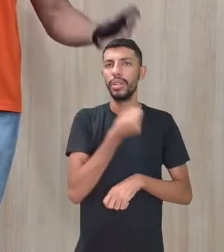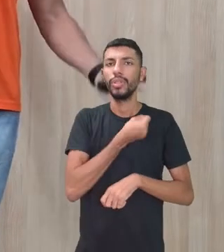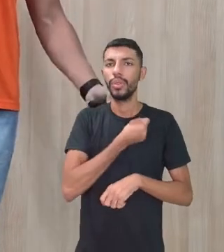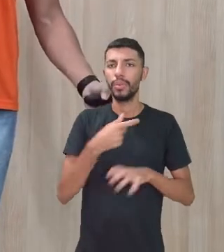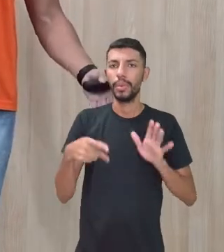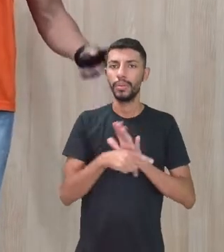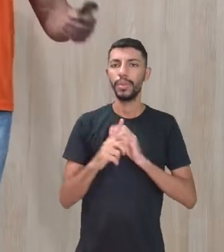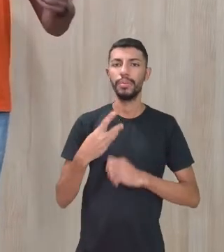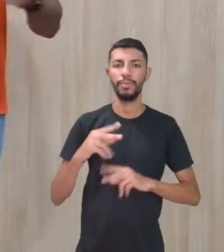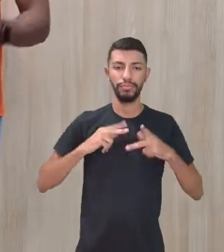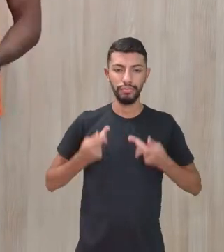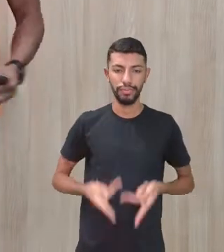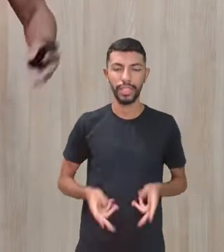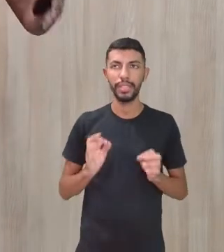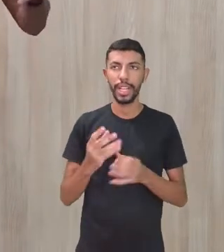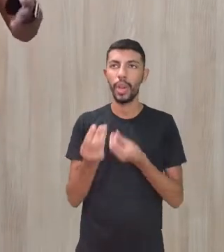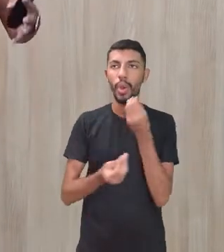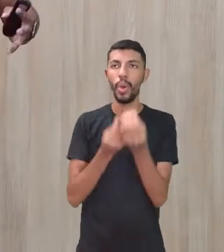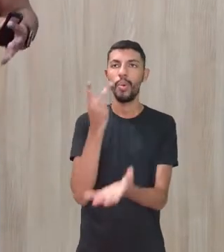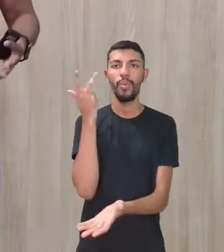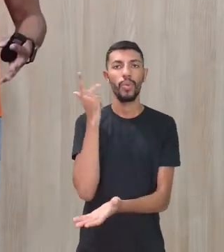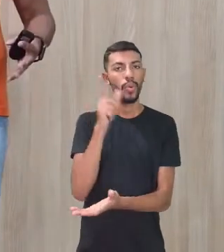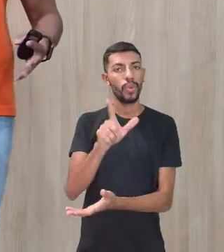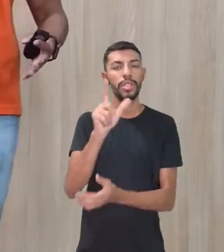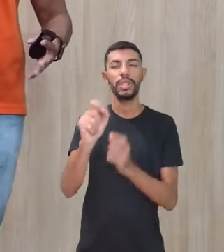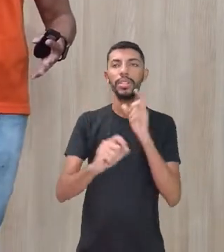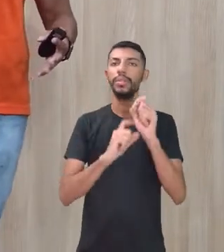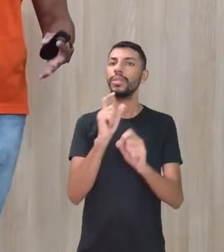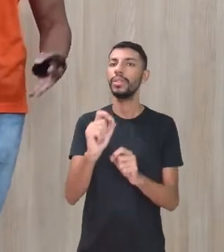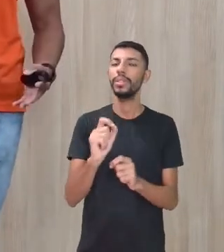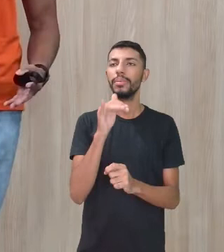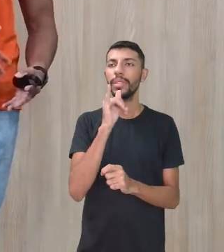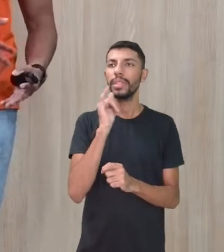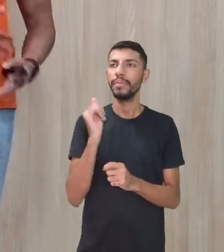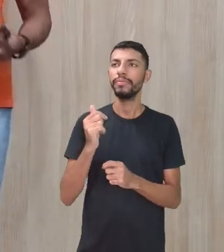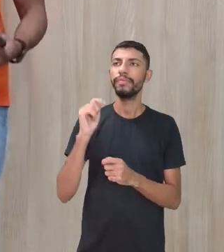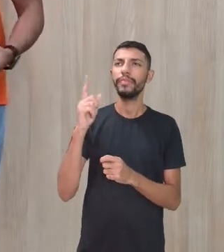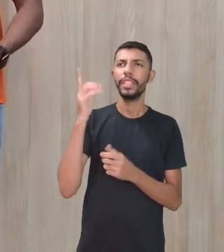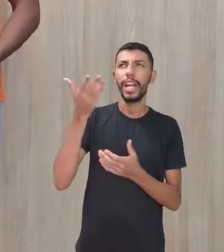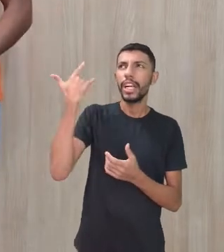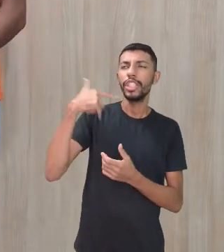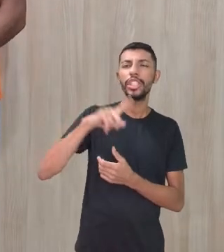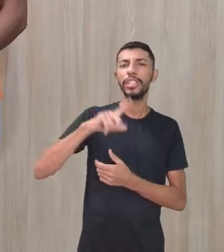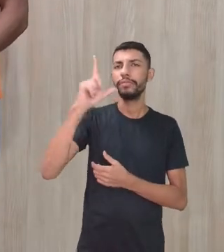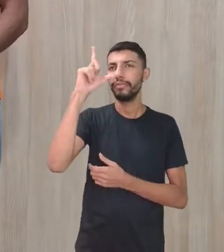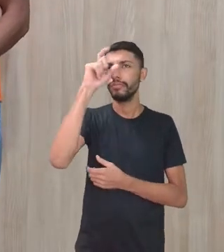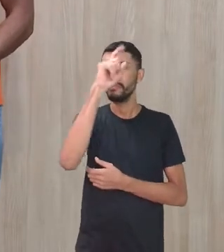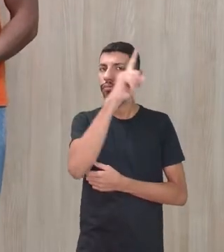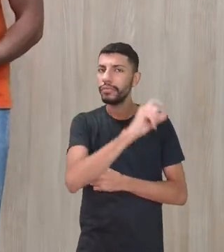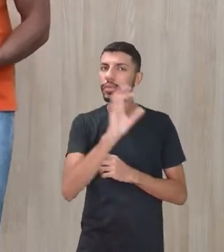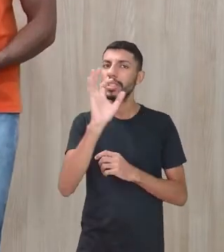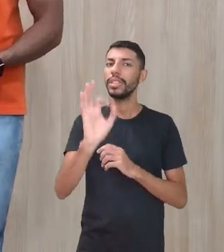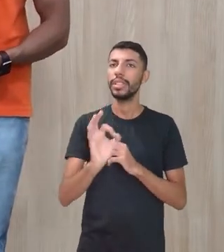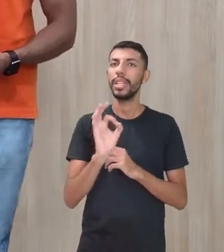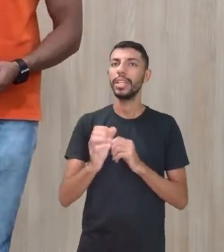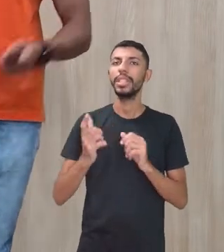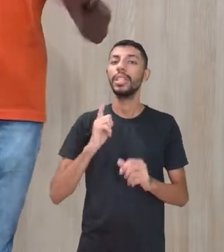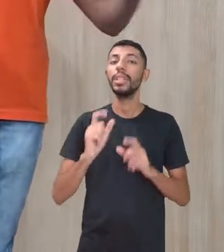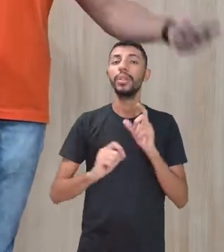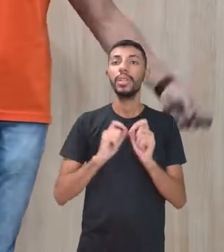para o ser humano, como eles conseguiram aí, a dificuldade que eles tinham, né,